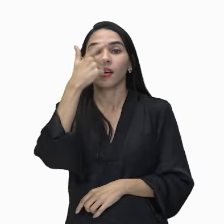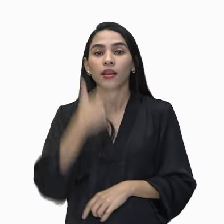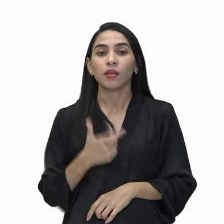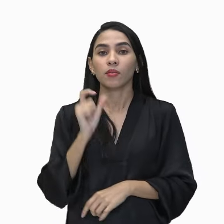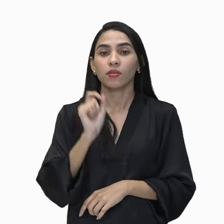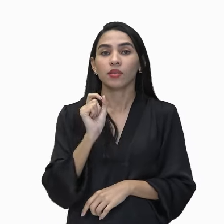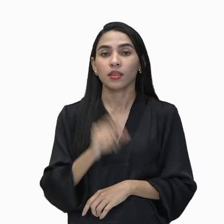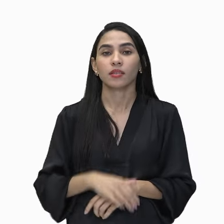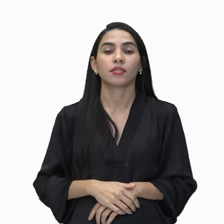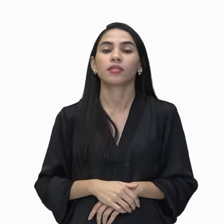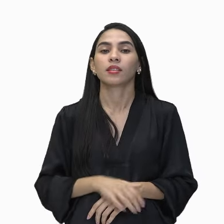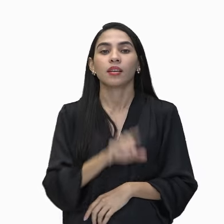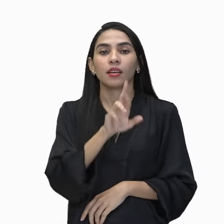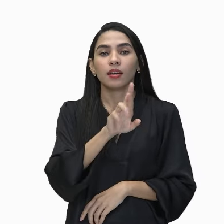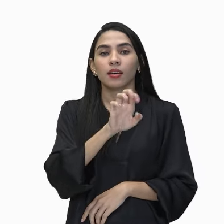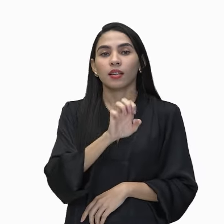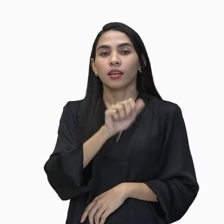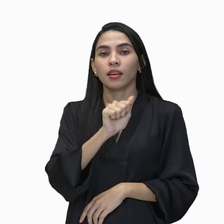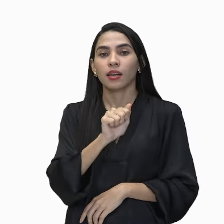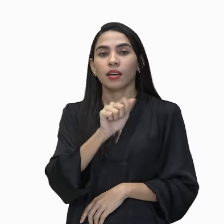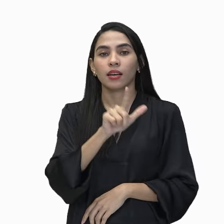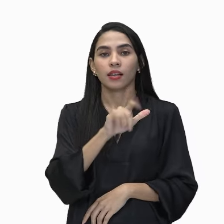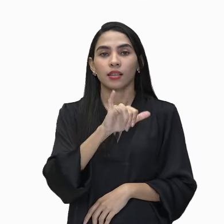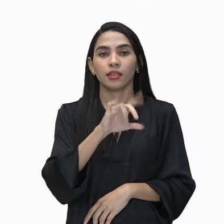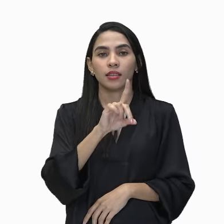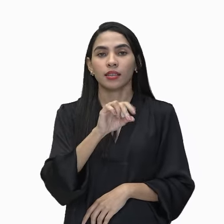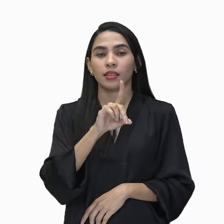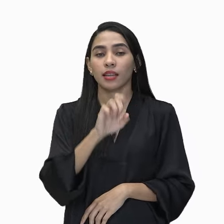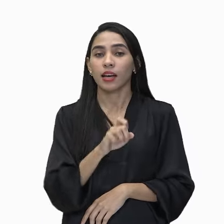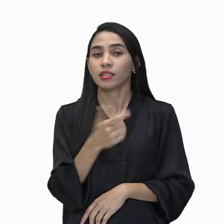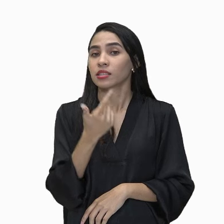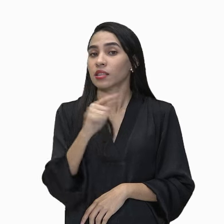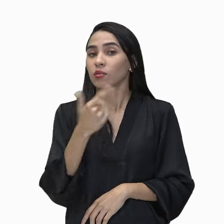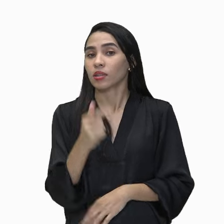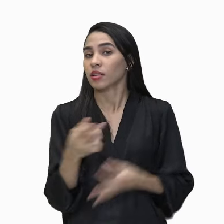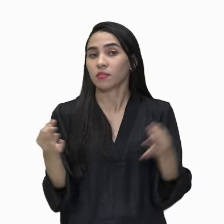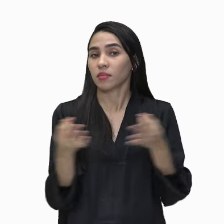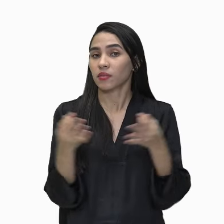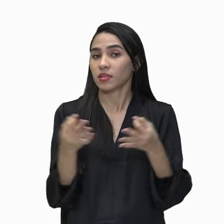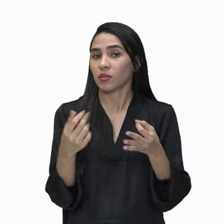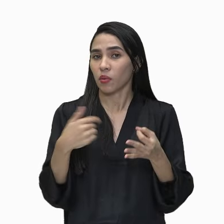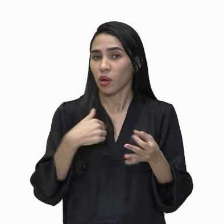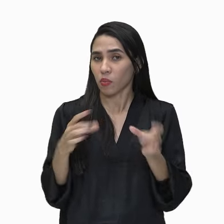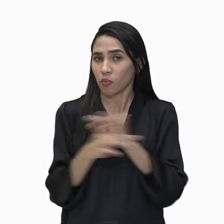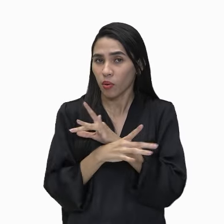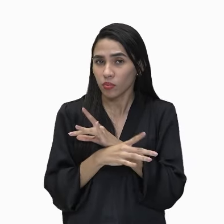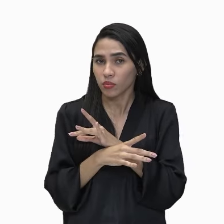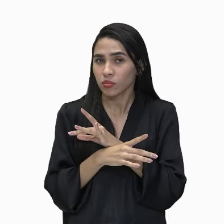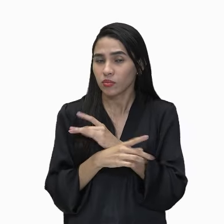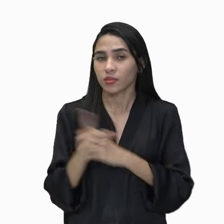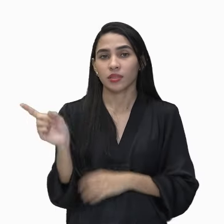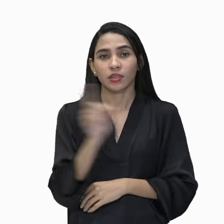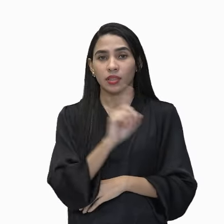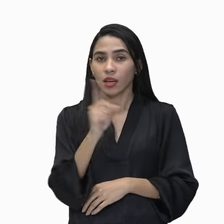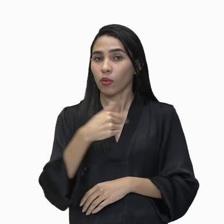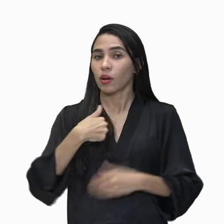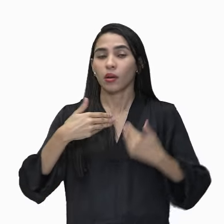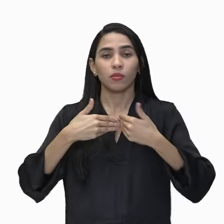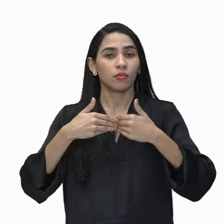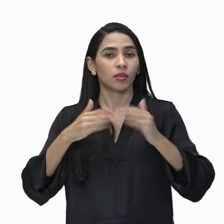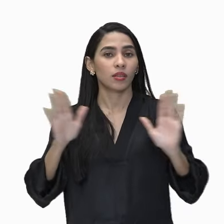Uma realidade imperfeita. Eu não estou pronto, eu estou aberto, eu